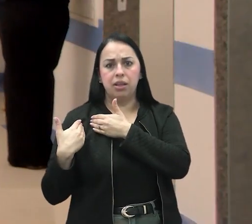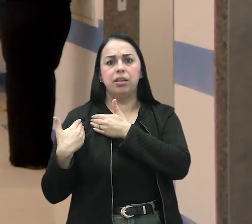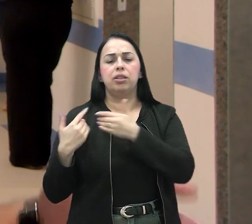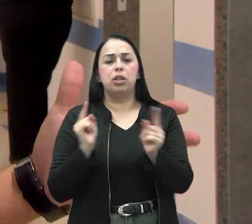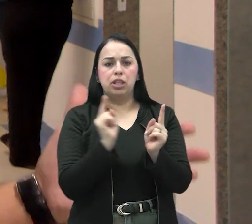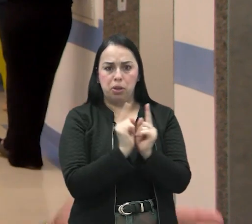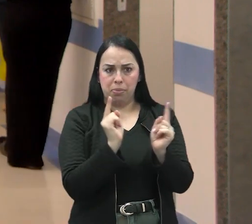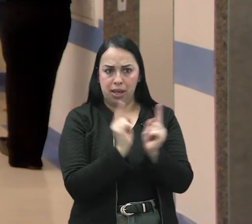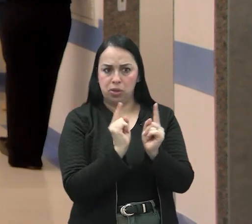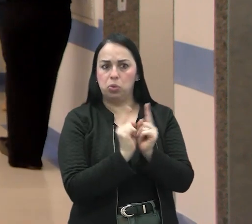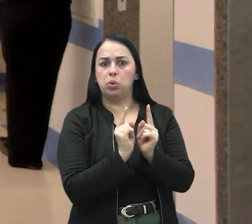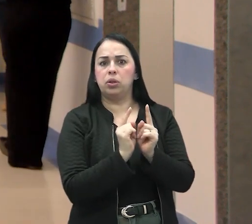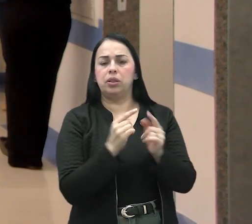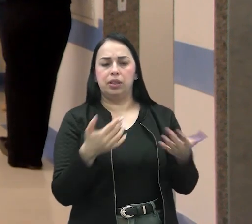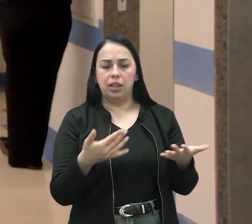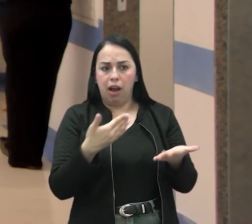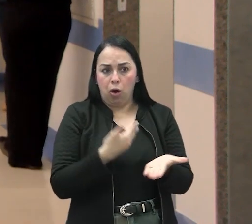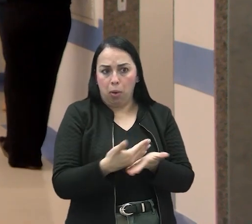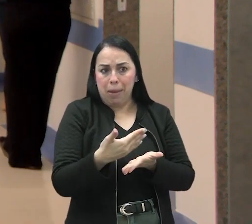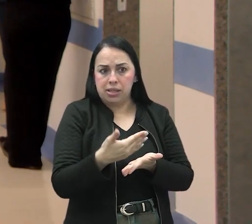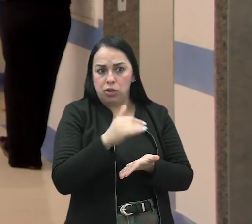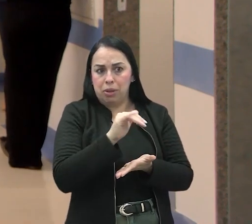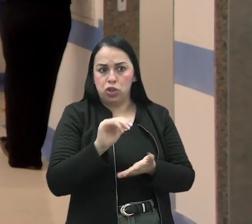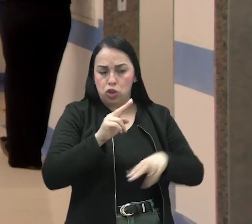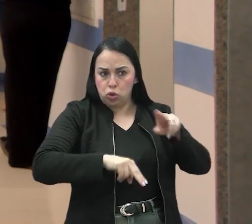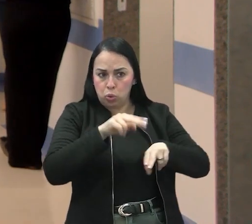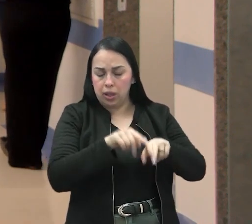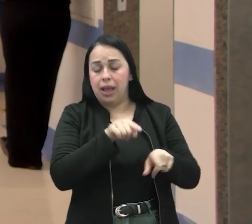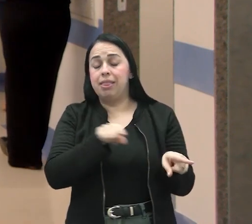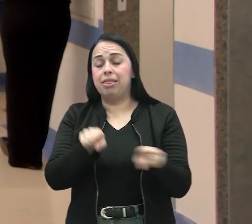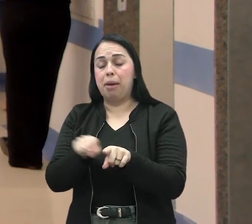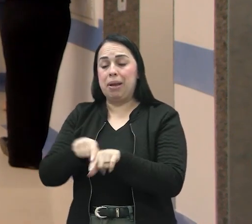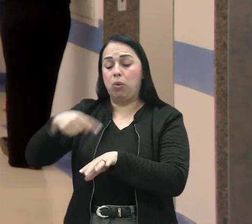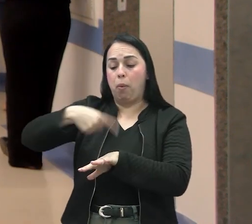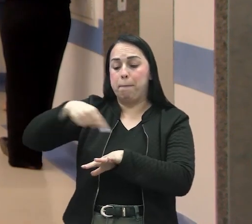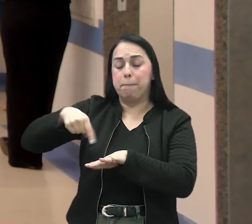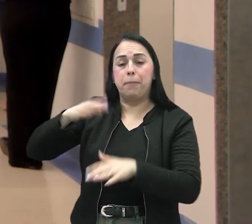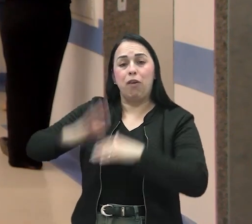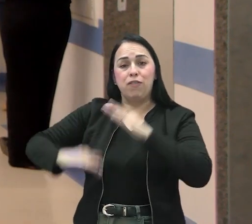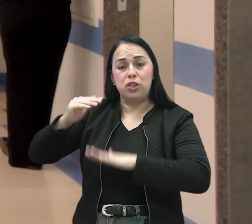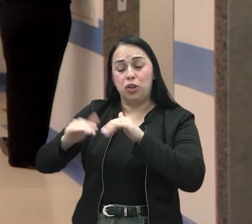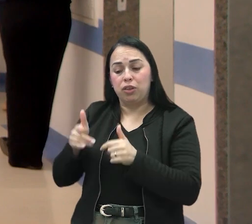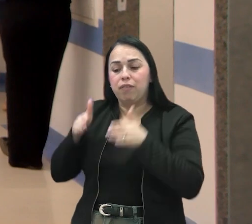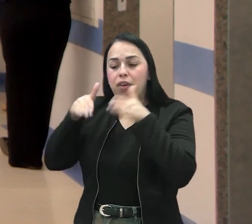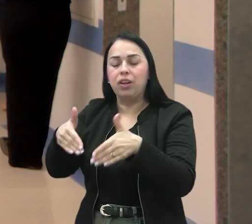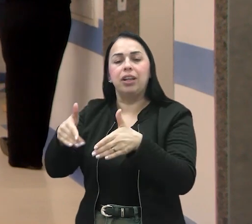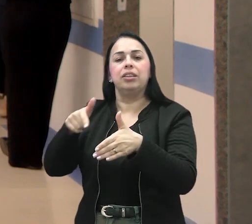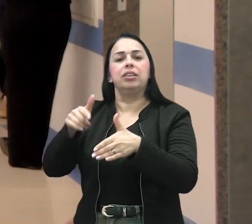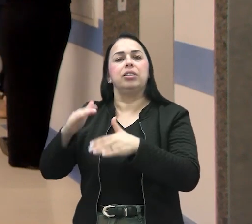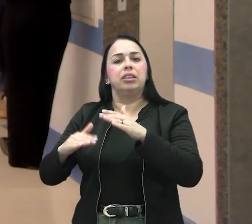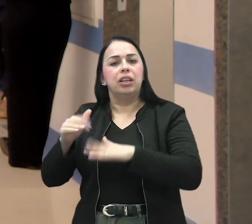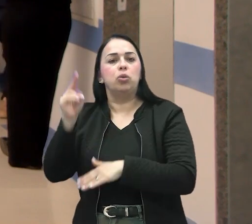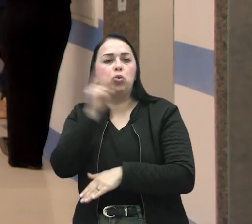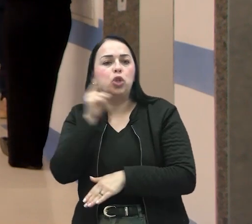agora de especialidade, que nós vamos entregar na metade agora do mês de junho, e também agora com as especialidades abertas nas 24 horas